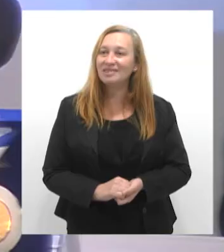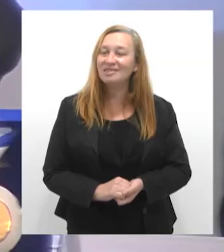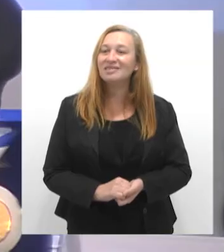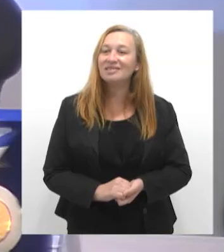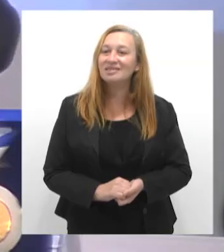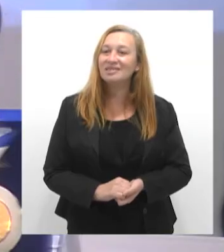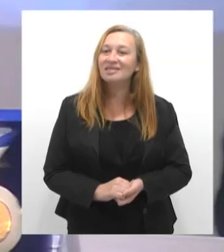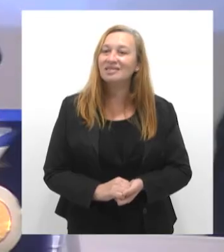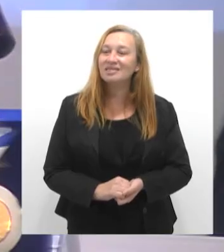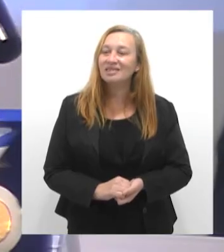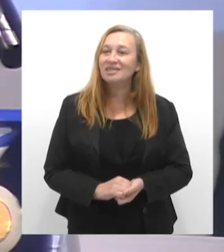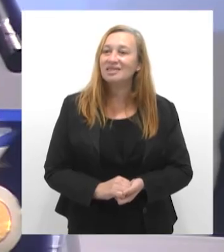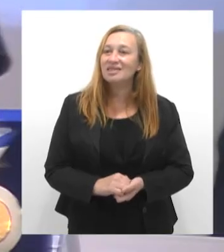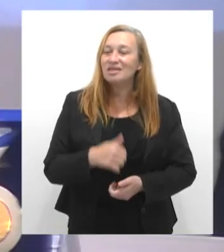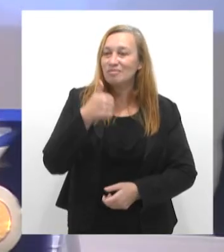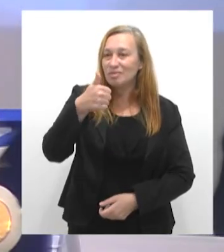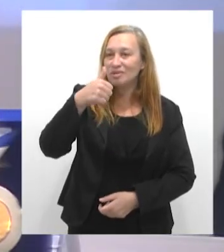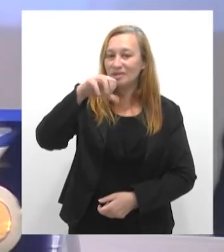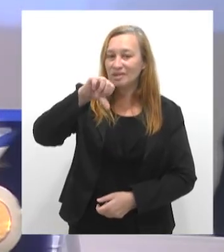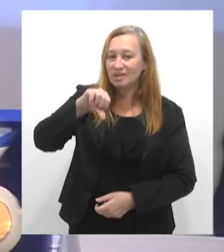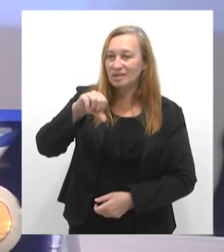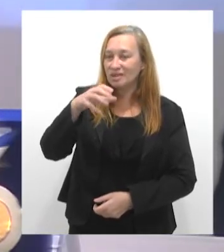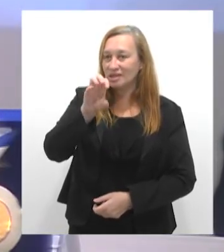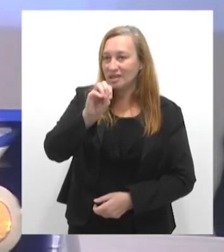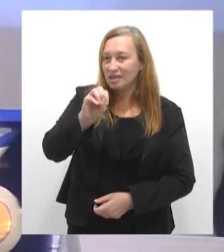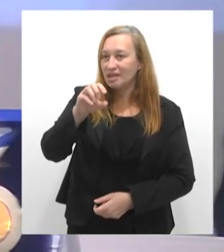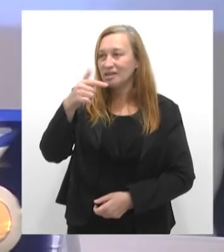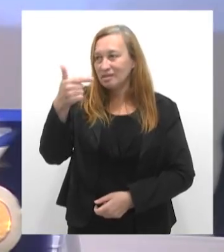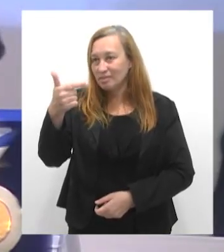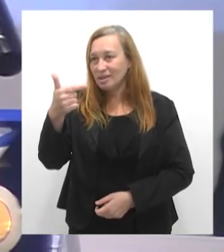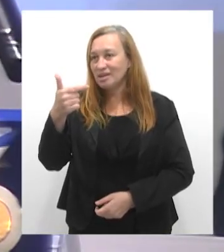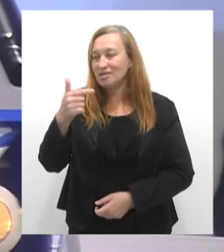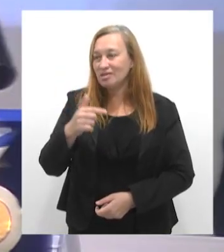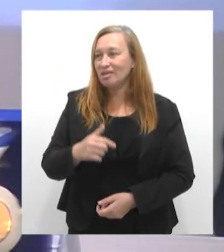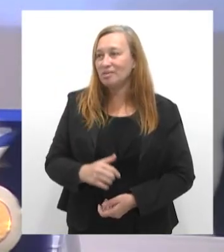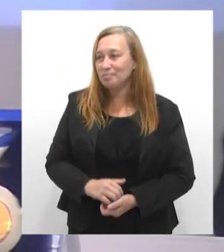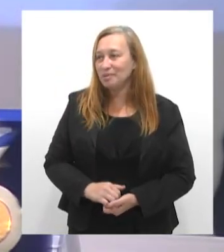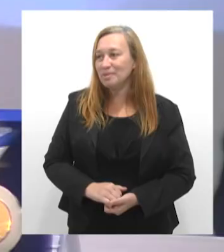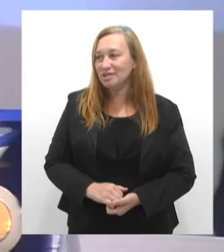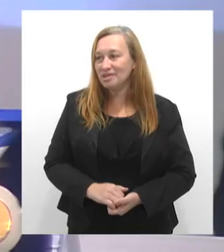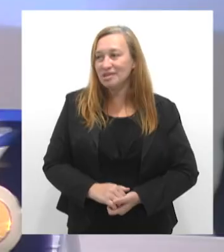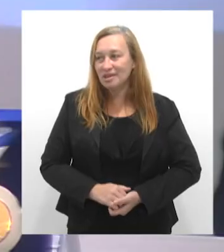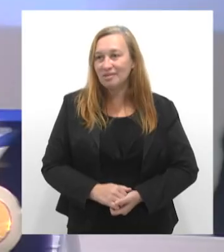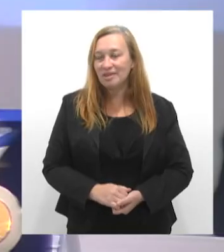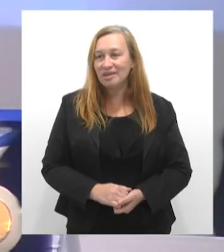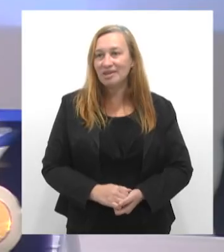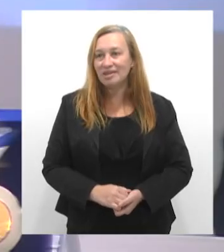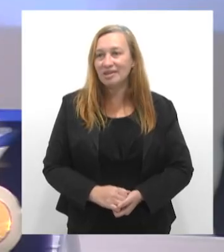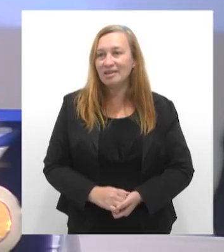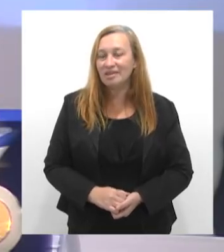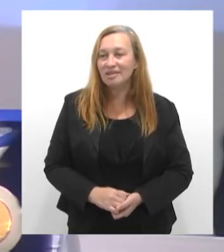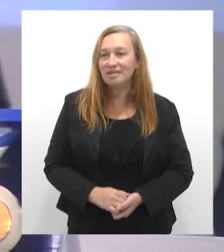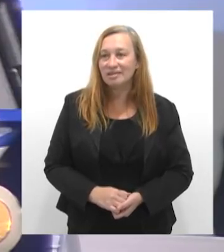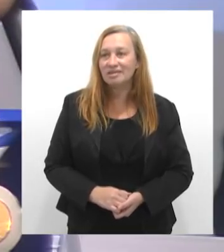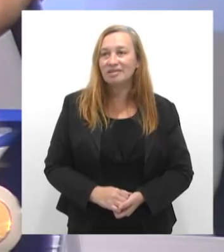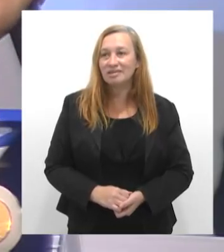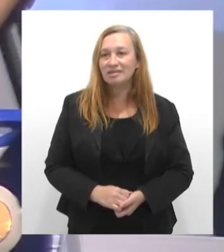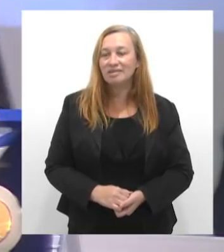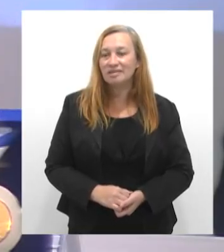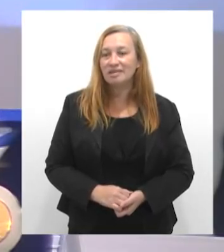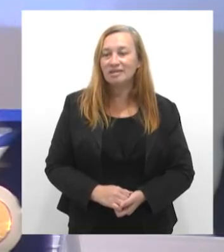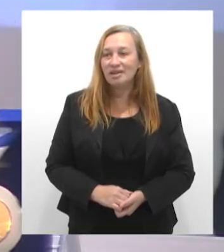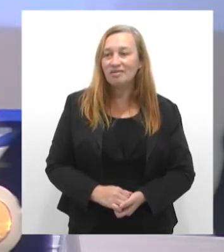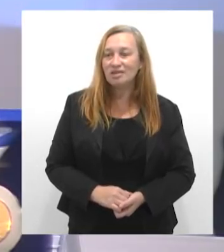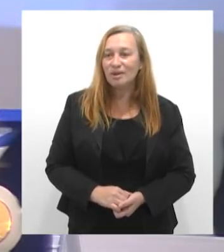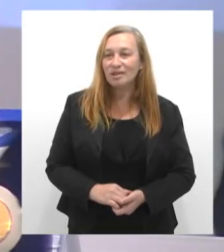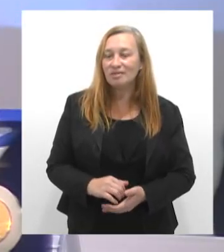Que em 1902 escreveu um livro famoso, Que faire, em francês, o